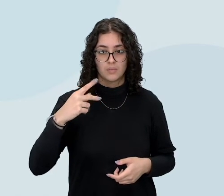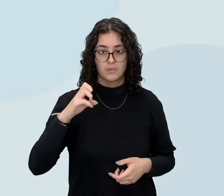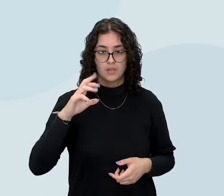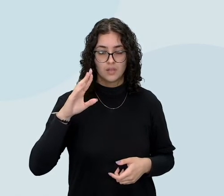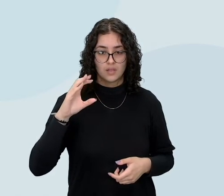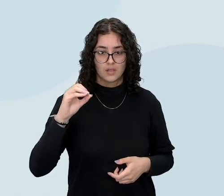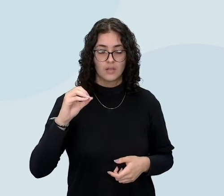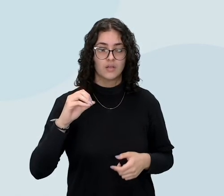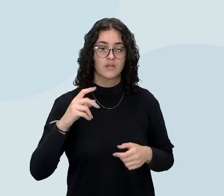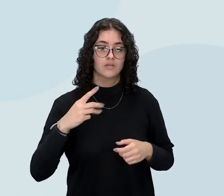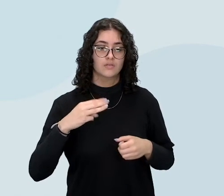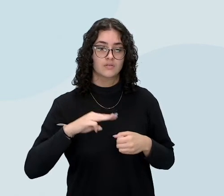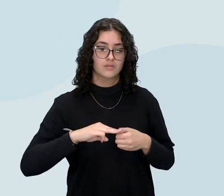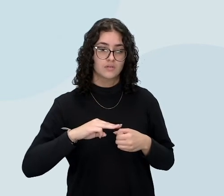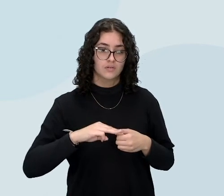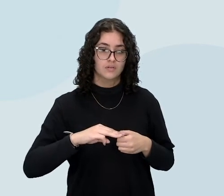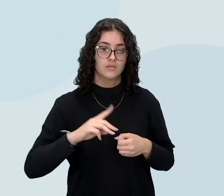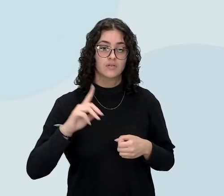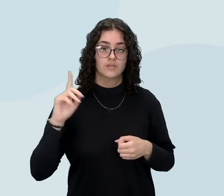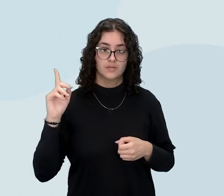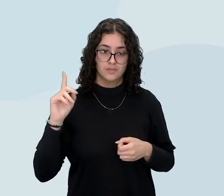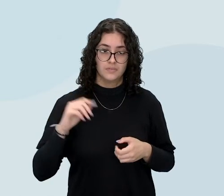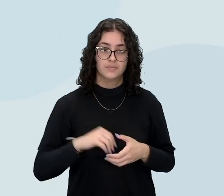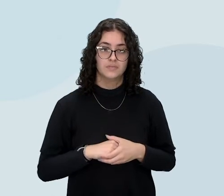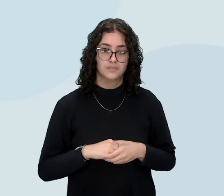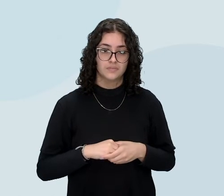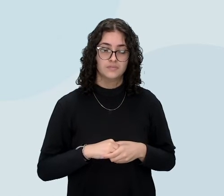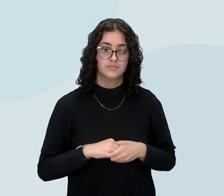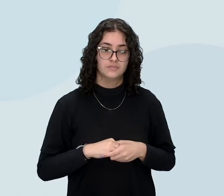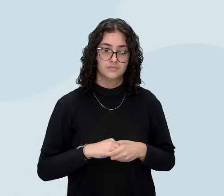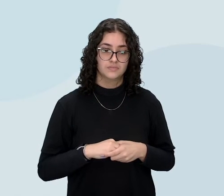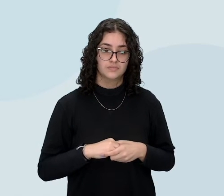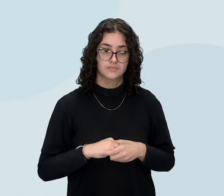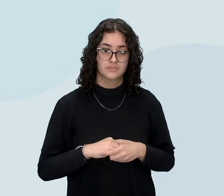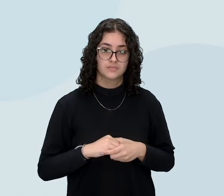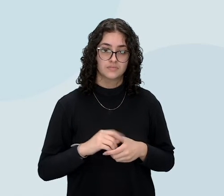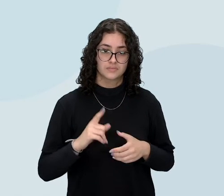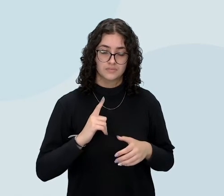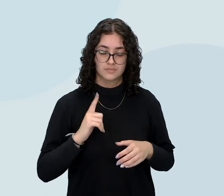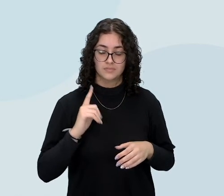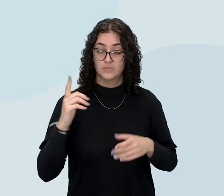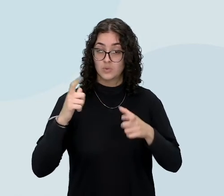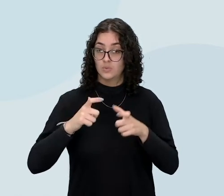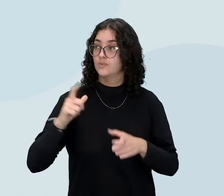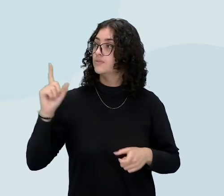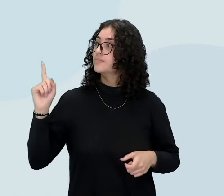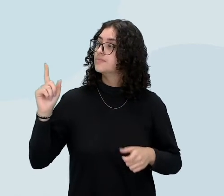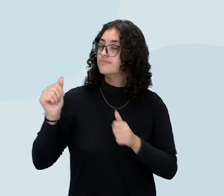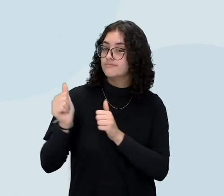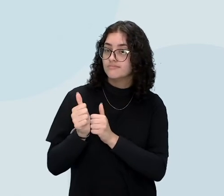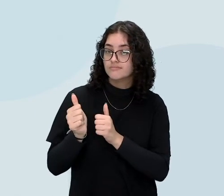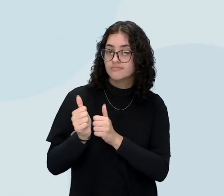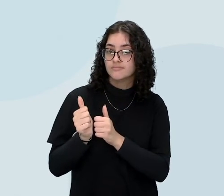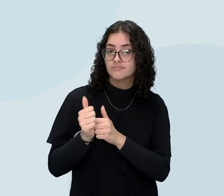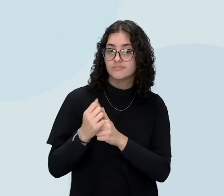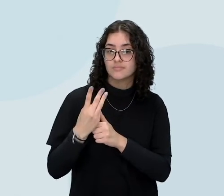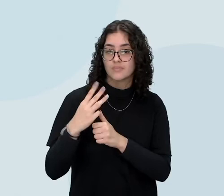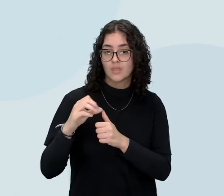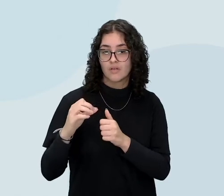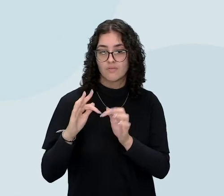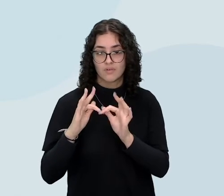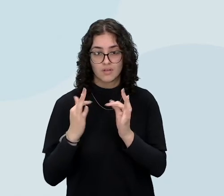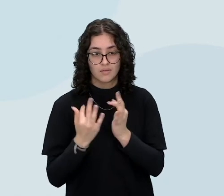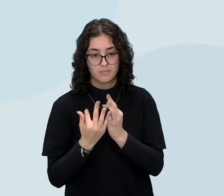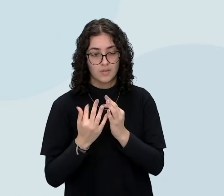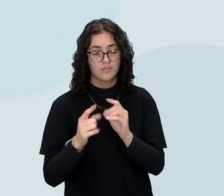no município de Eldorado e Iporanga, nessa região do Vale do Ribeira, e aproximadamente com 39 famílias,